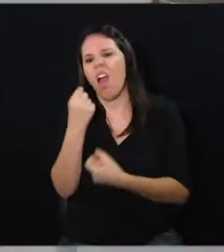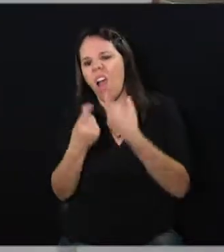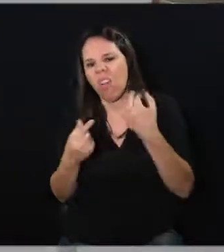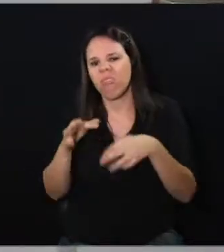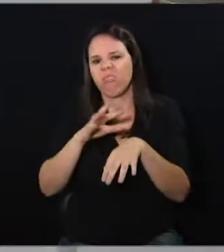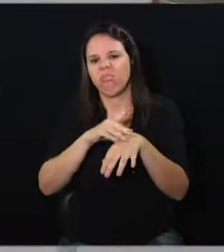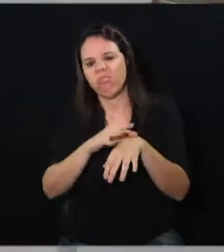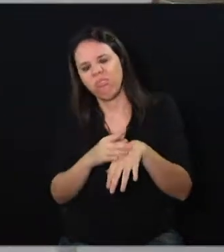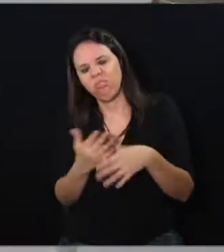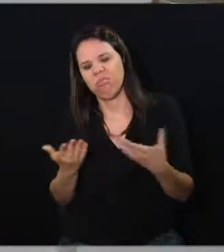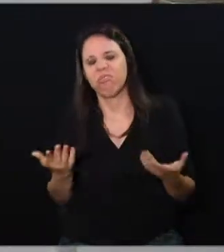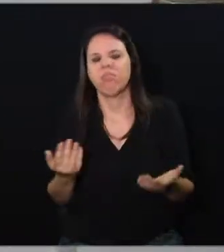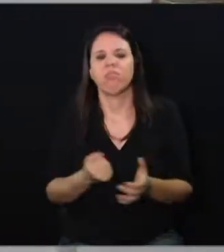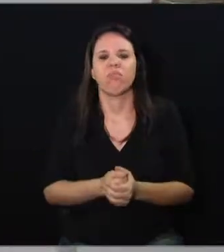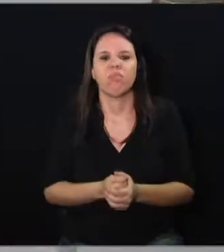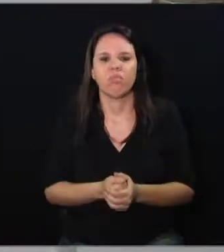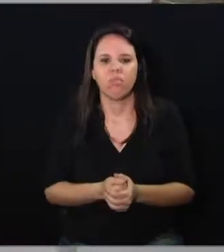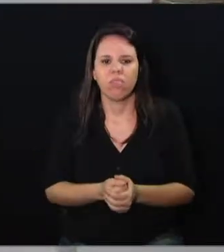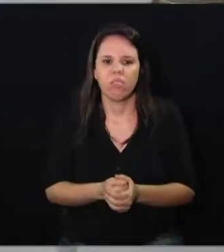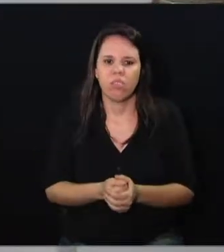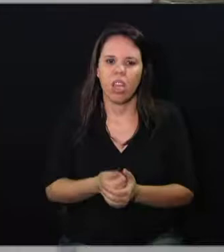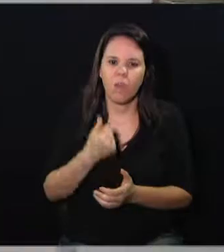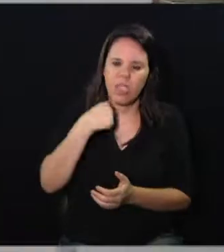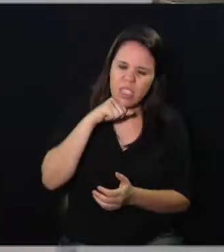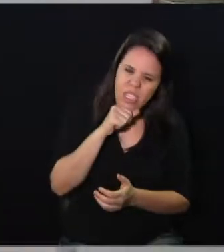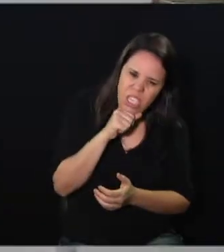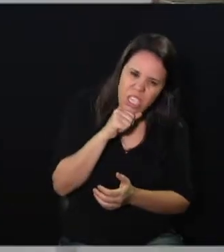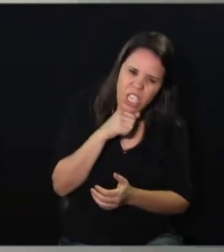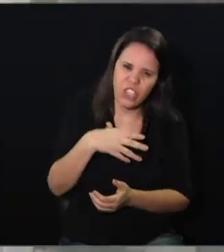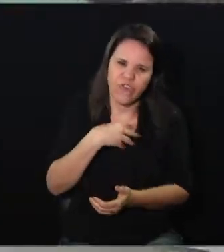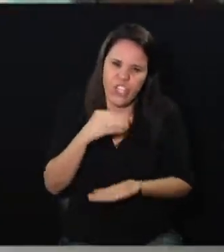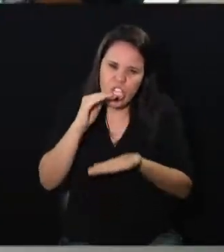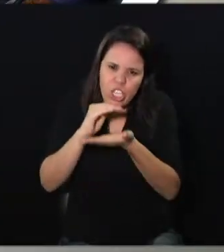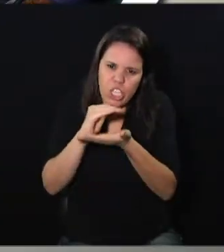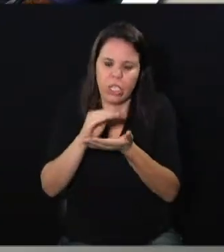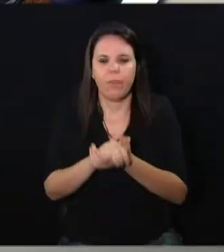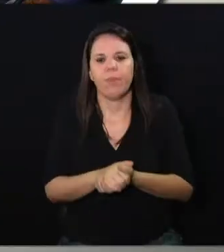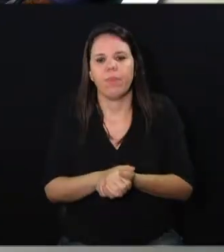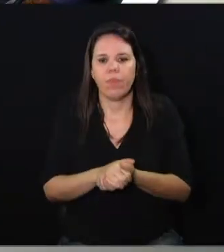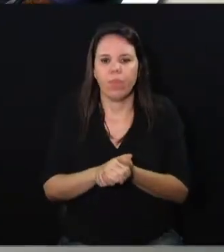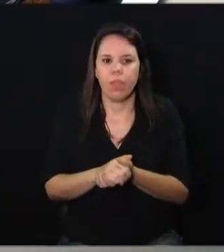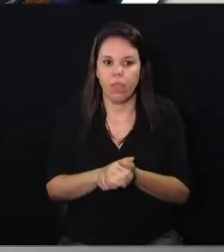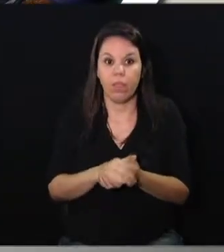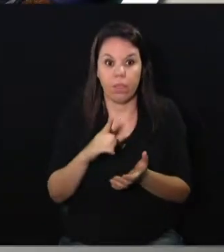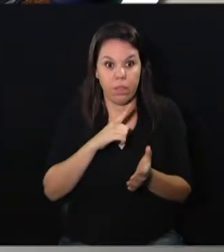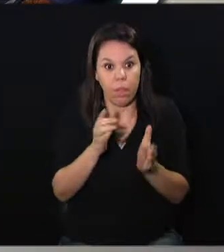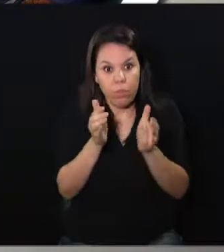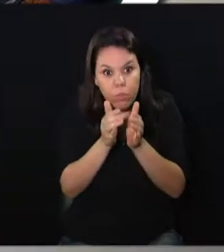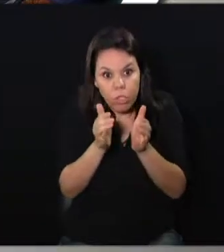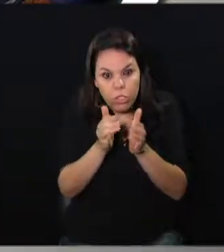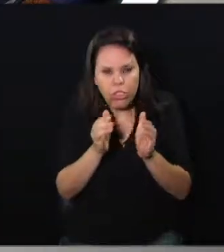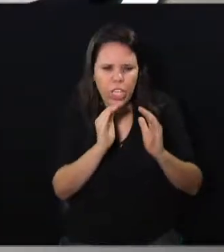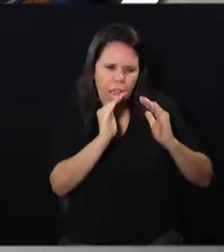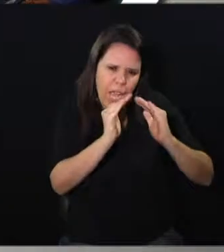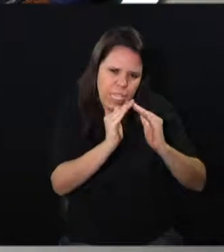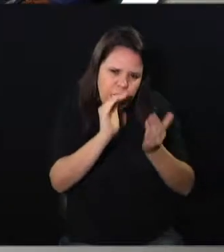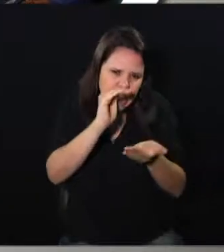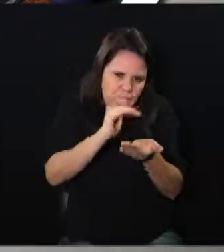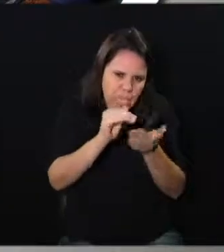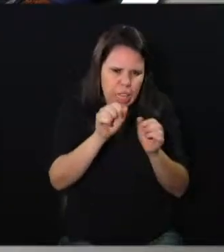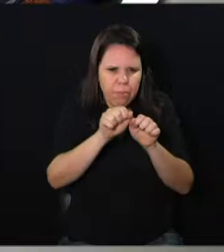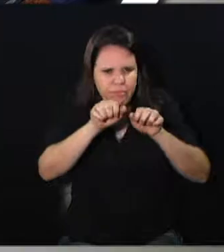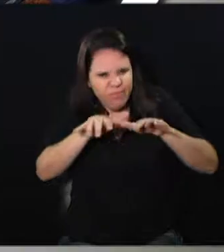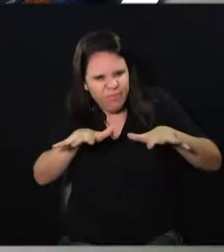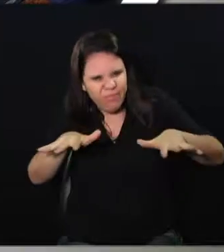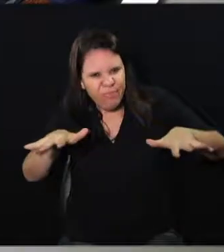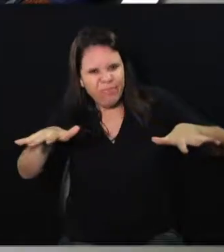algum machucado, mãezinhas, filhotes, né? Potinhos de ração e casinhas como estas ficam